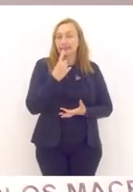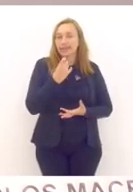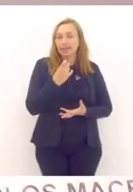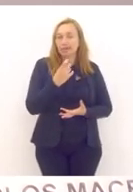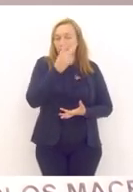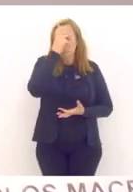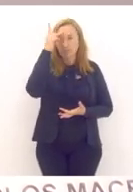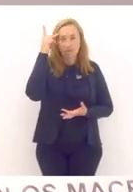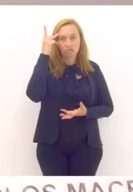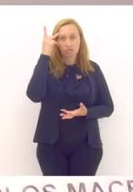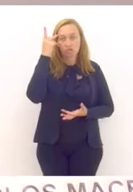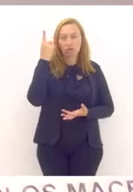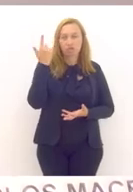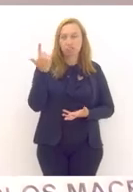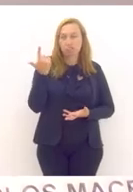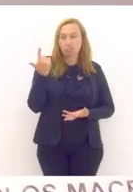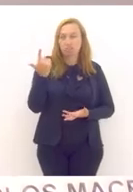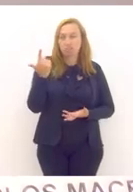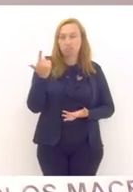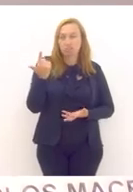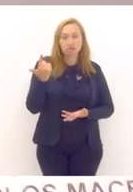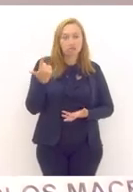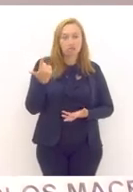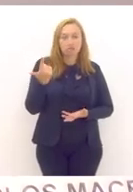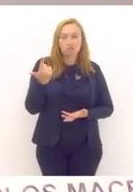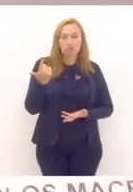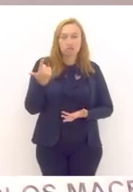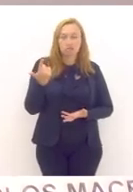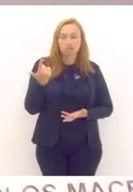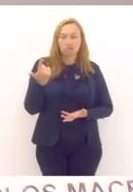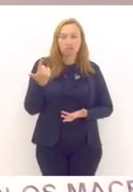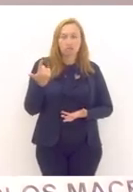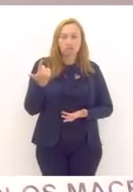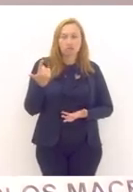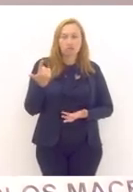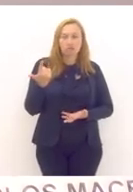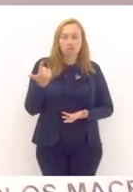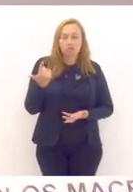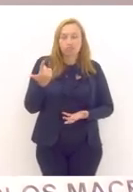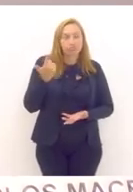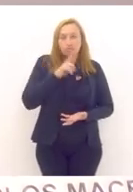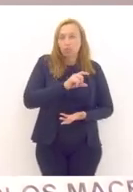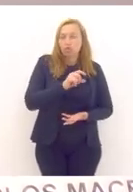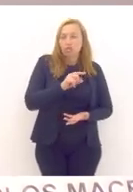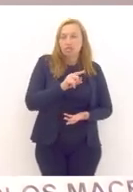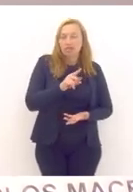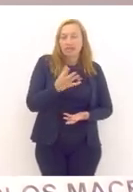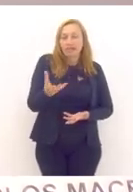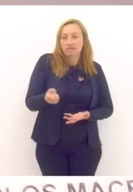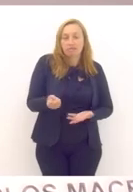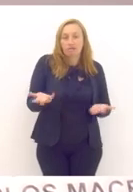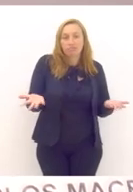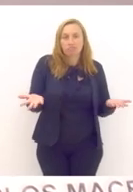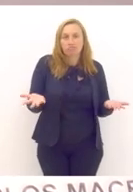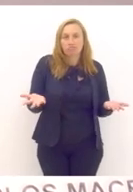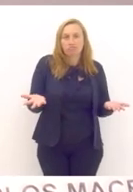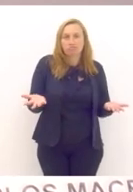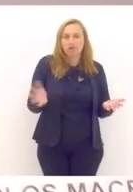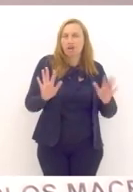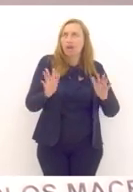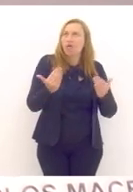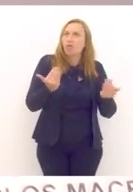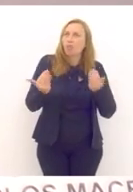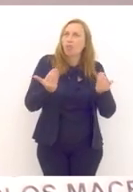tivesse sido contida, né? Fazendo aqui uma metáfora, e a proporção em que o corpo